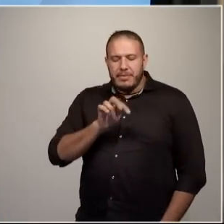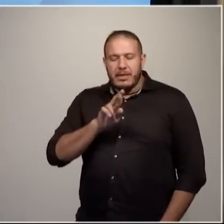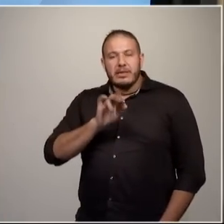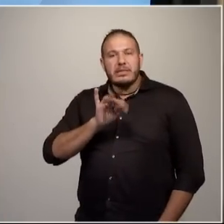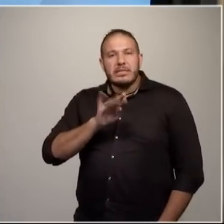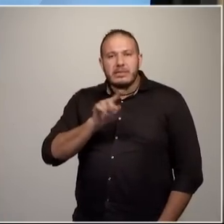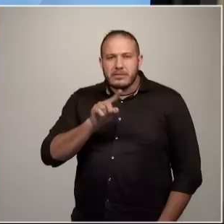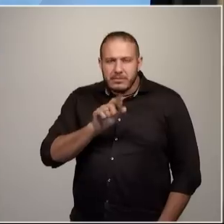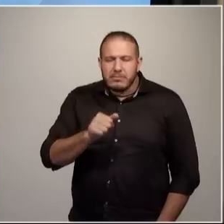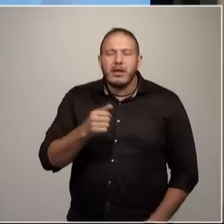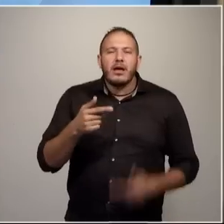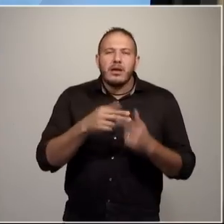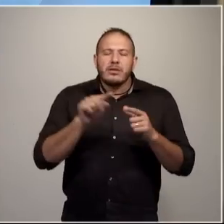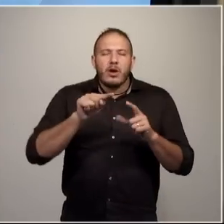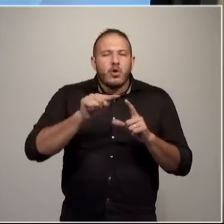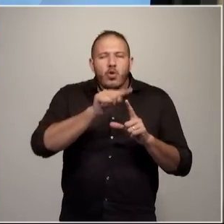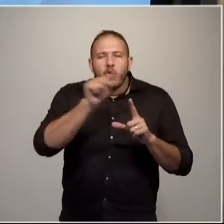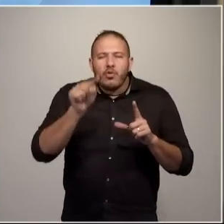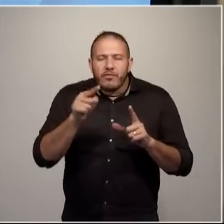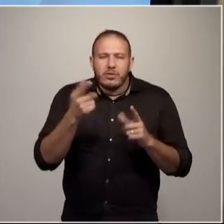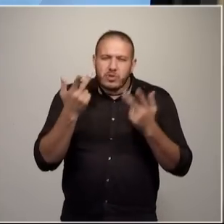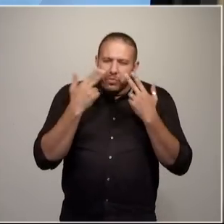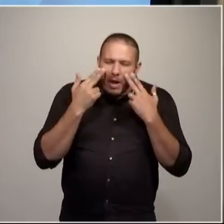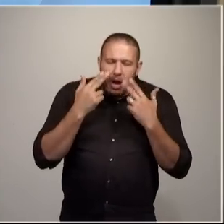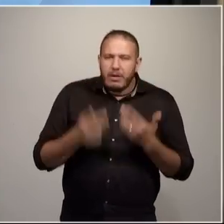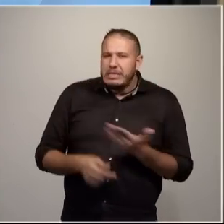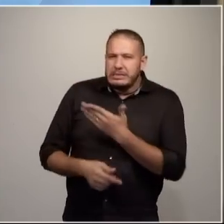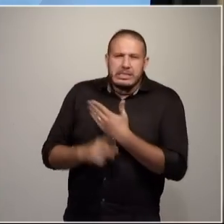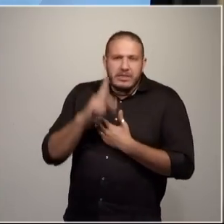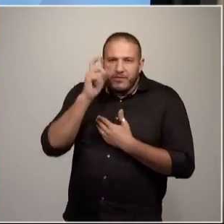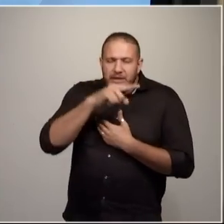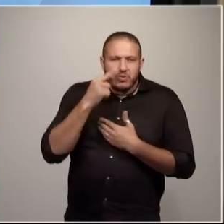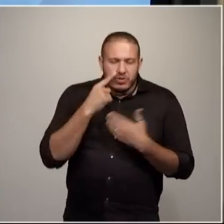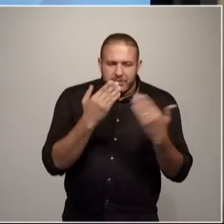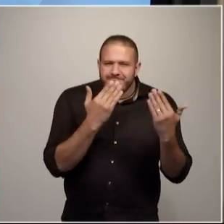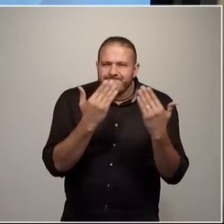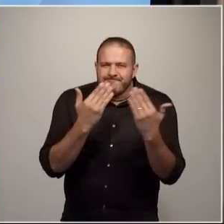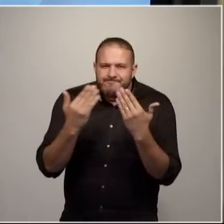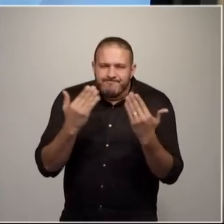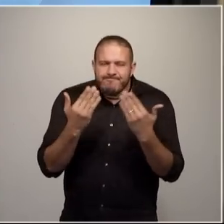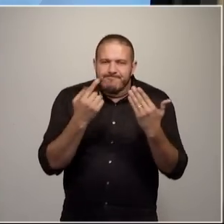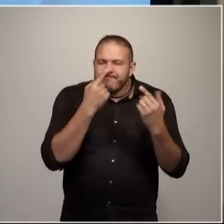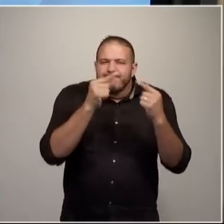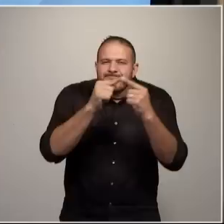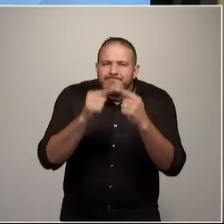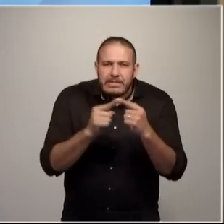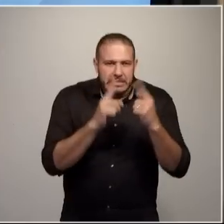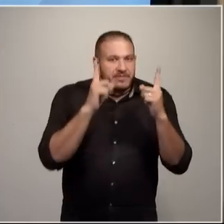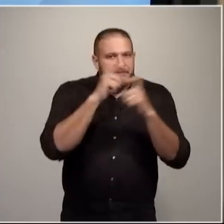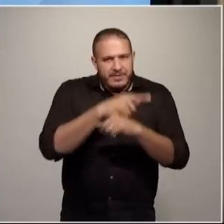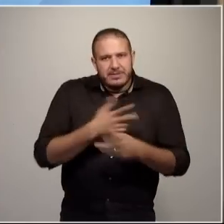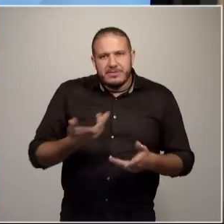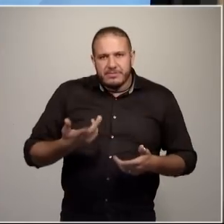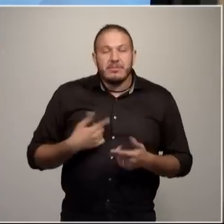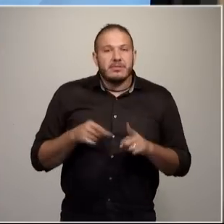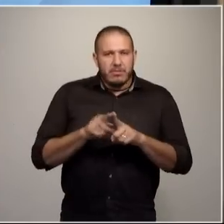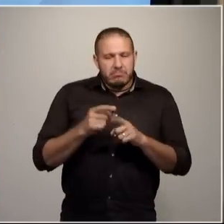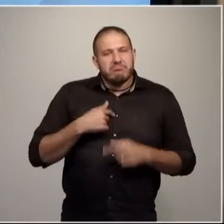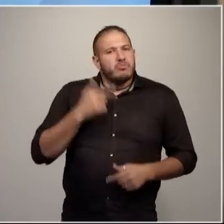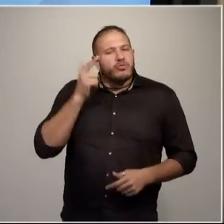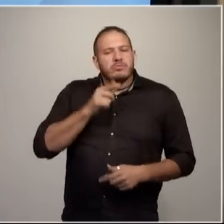básicas. Curvas em geral como essa, a gente não consegue parametrizar. Tá? Eu consigo